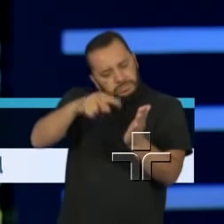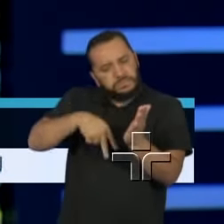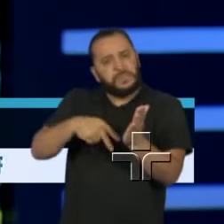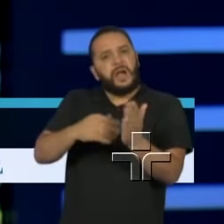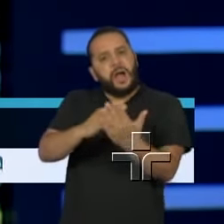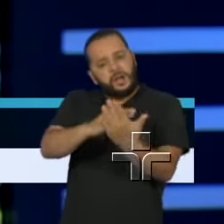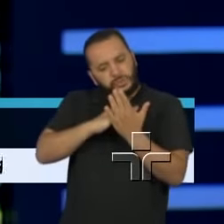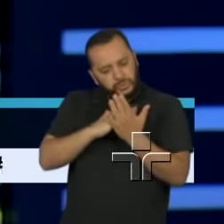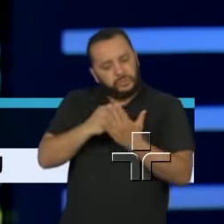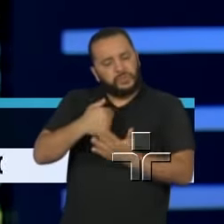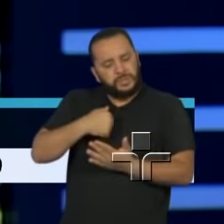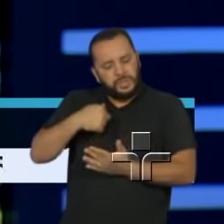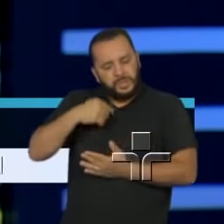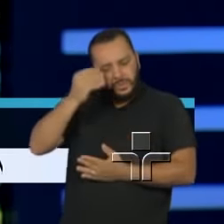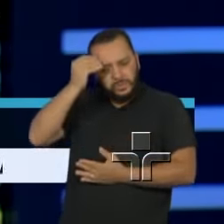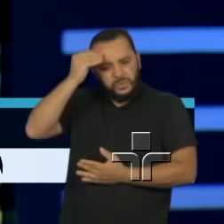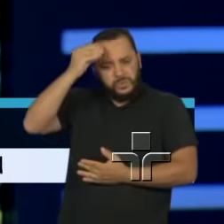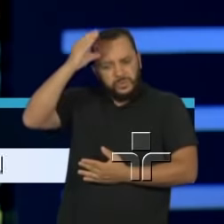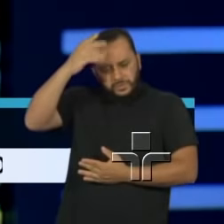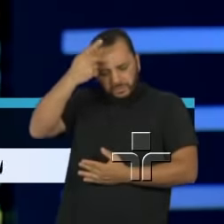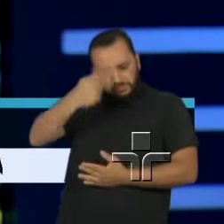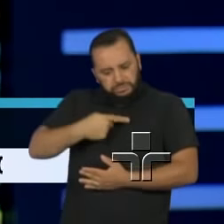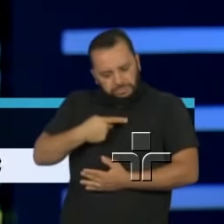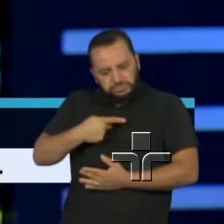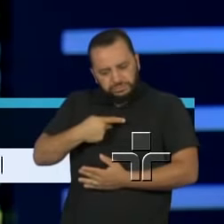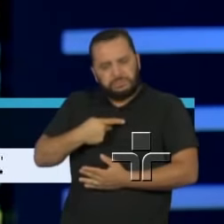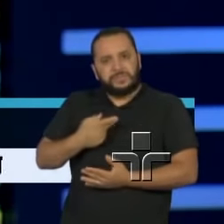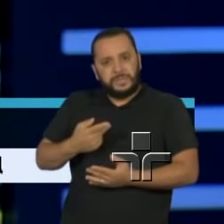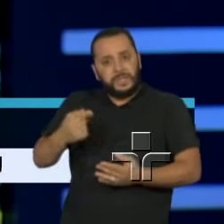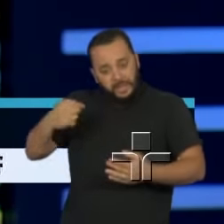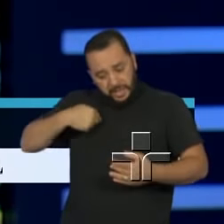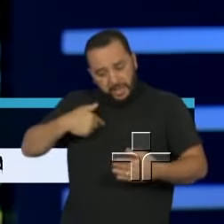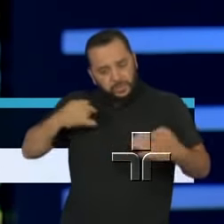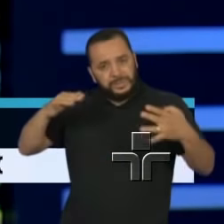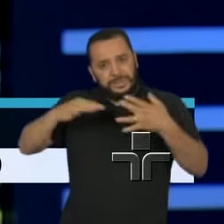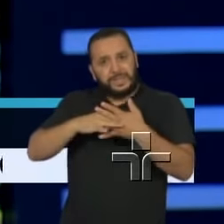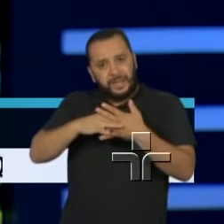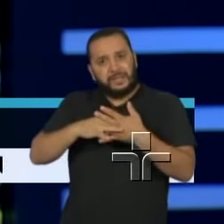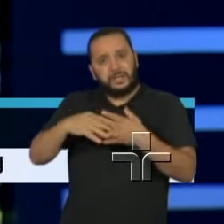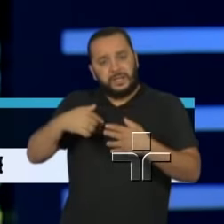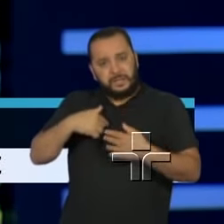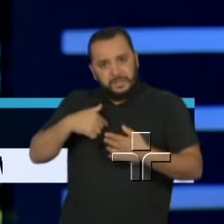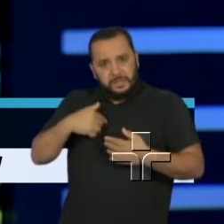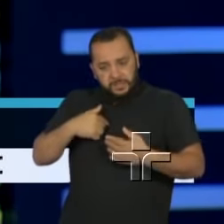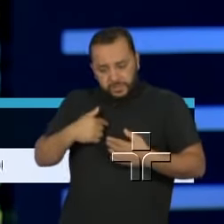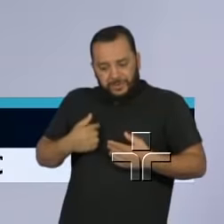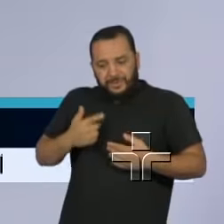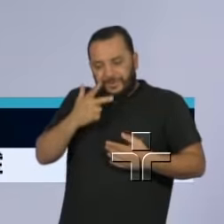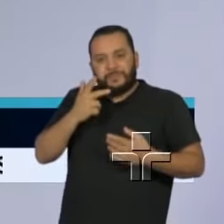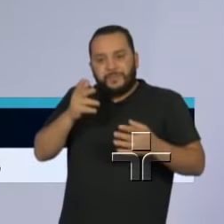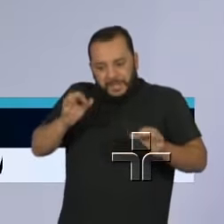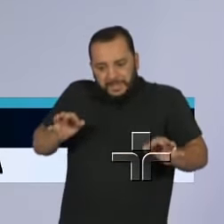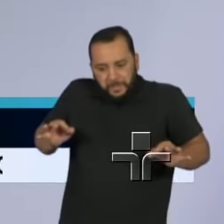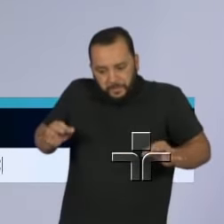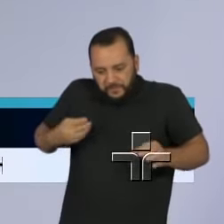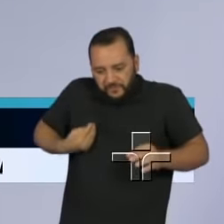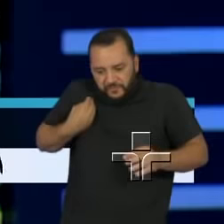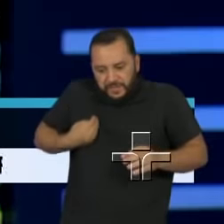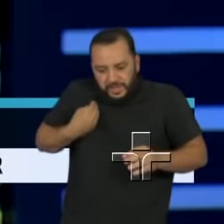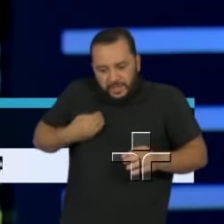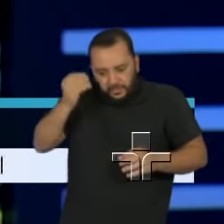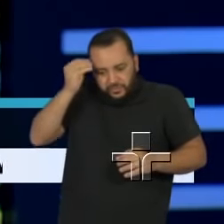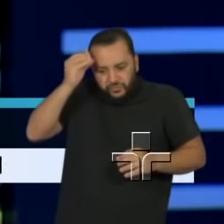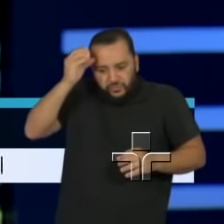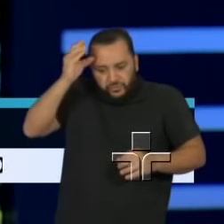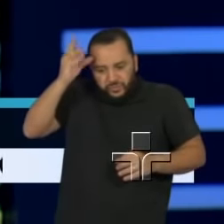fundamentalmente acho que ajuda na sua formatação cidadã, né? Você fica mais preparado até para cobrar do político e para